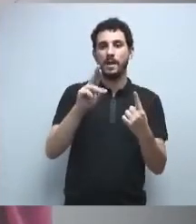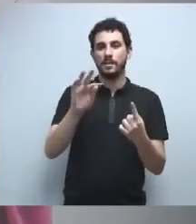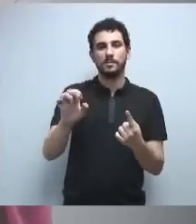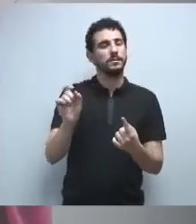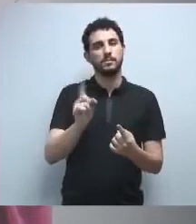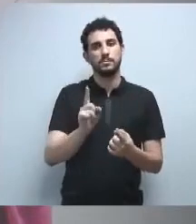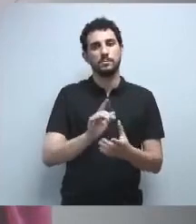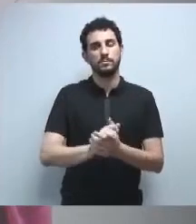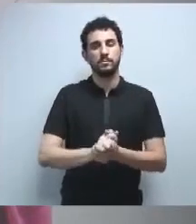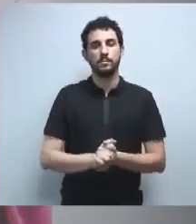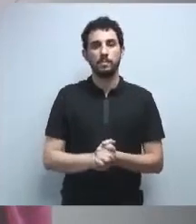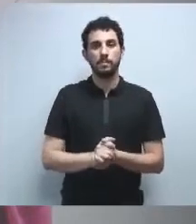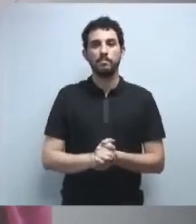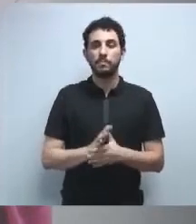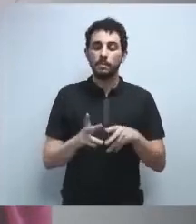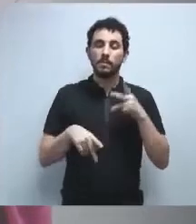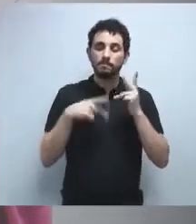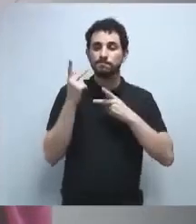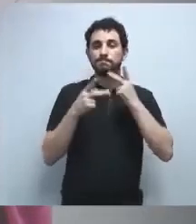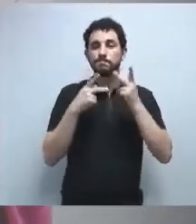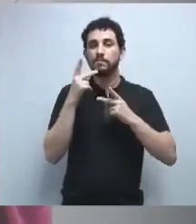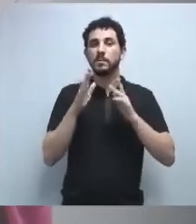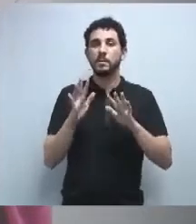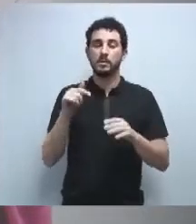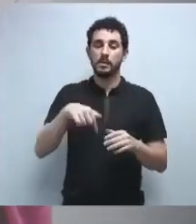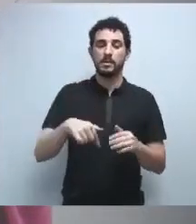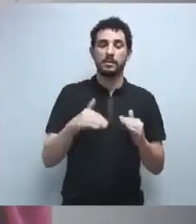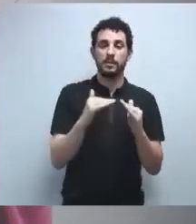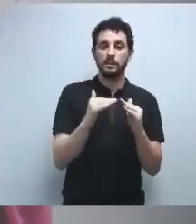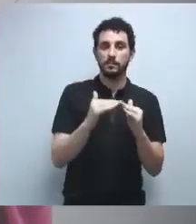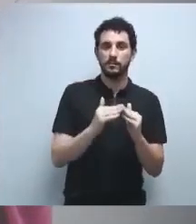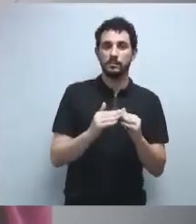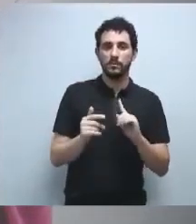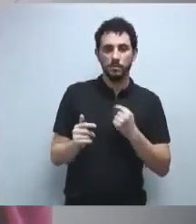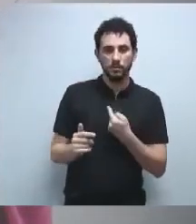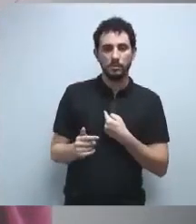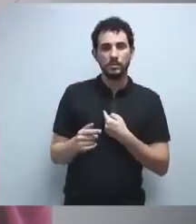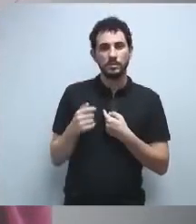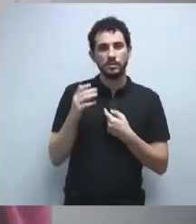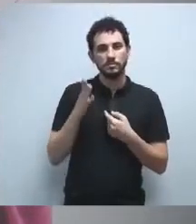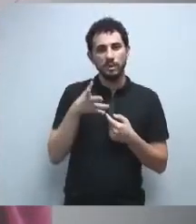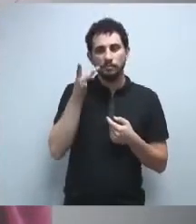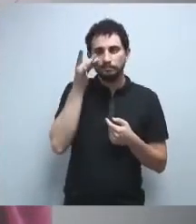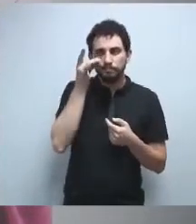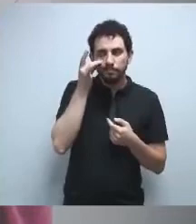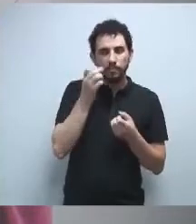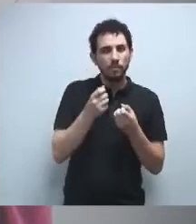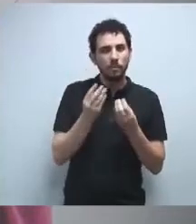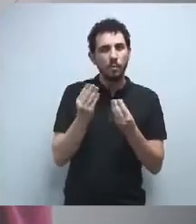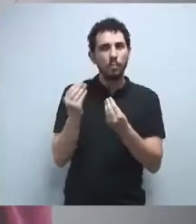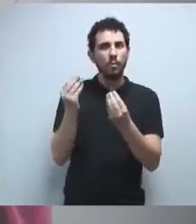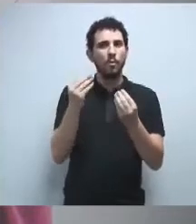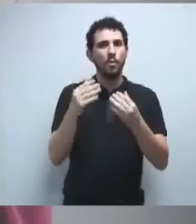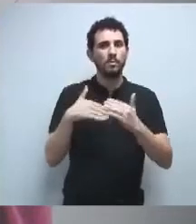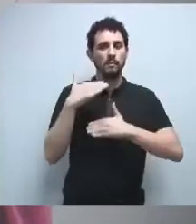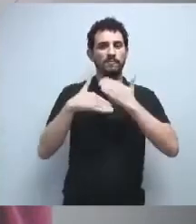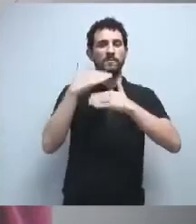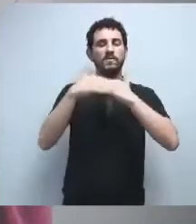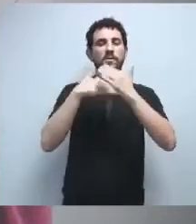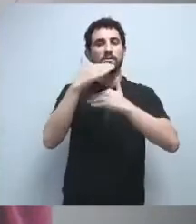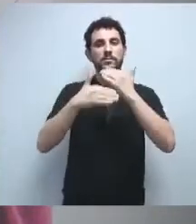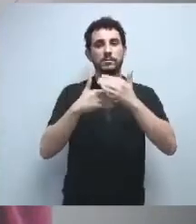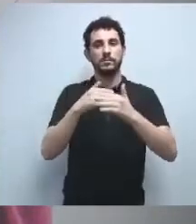e falando aqui em casa nós temos vir visto grandes avanços do